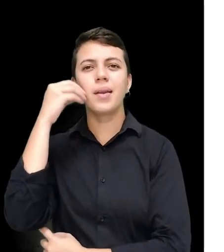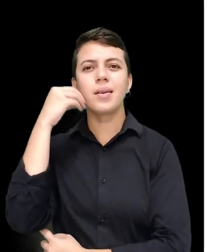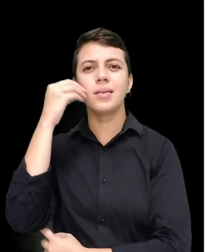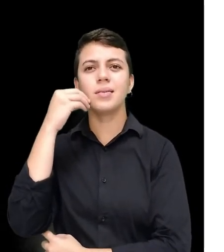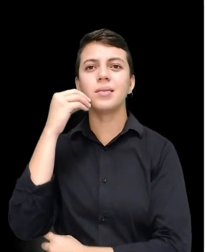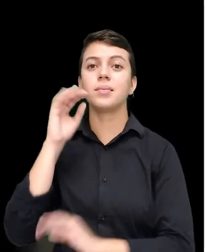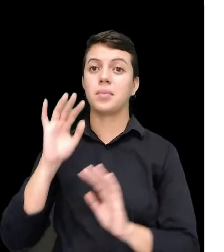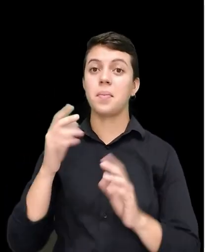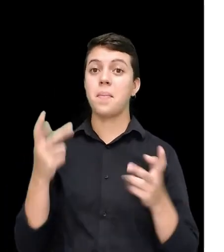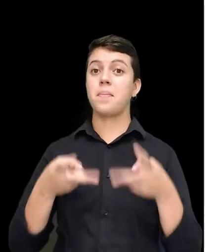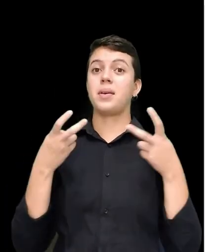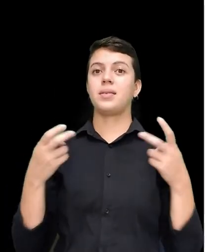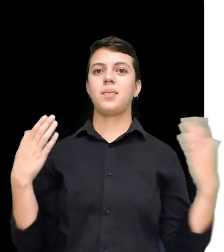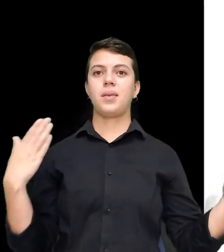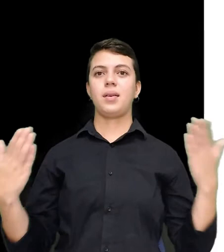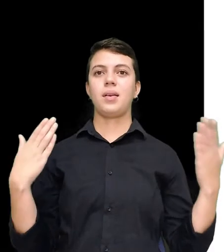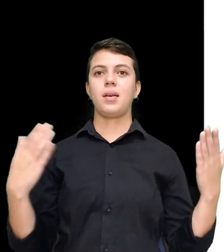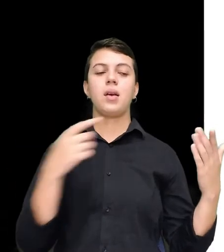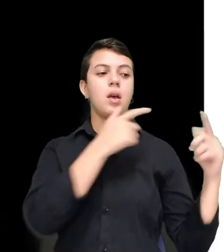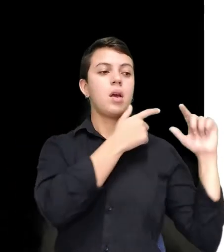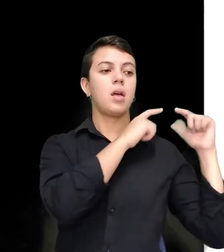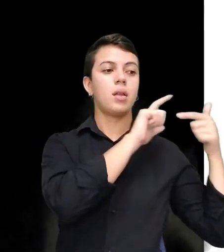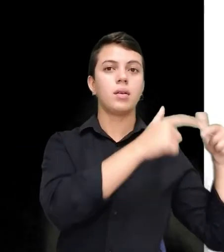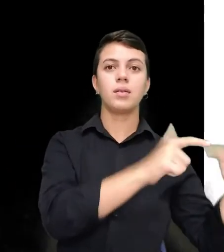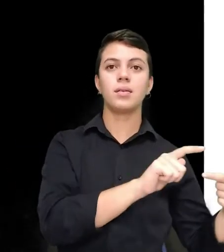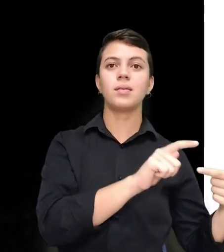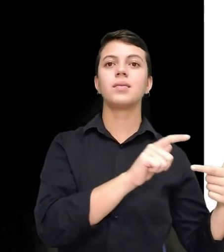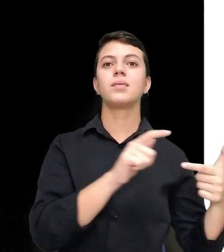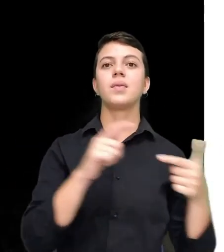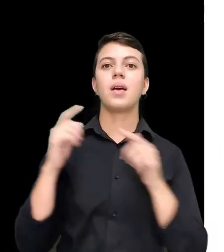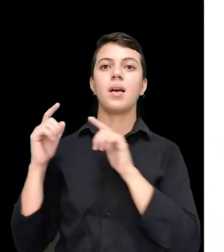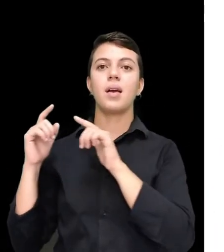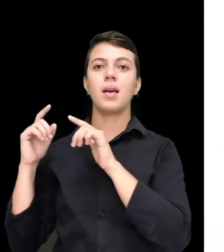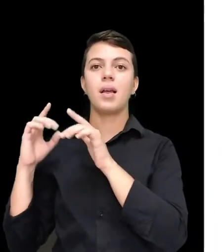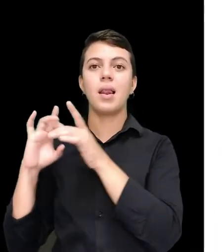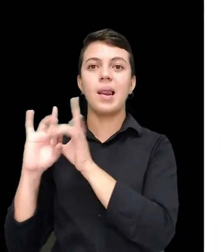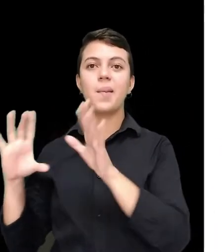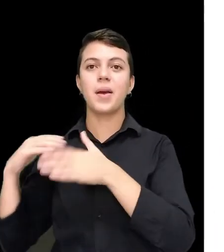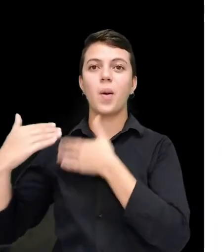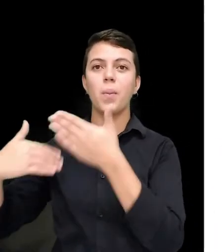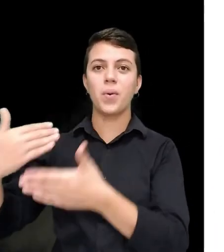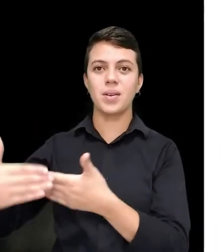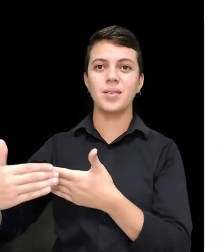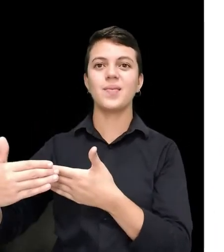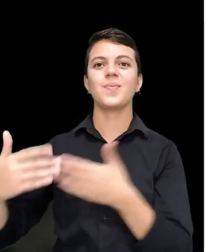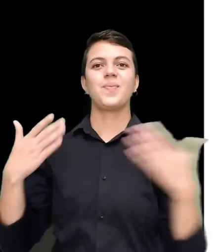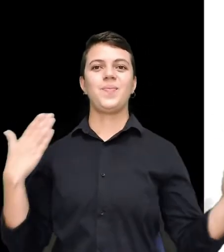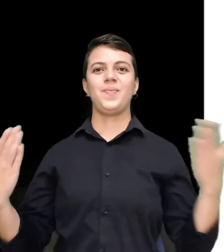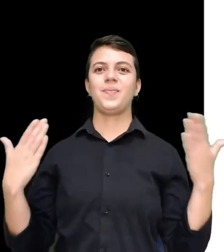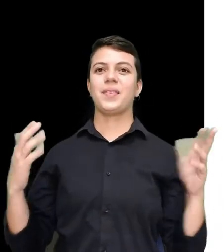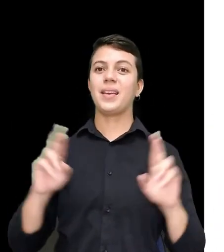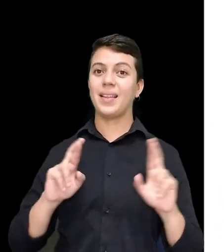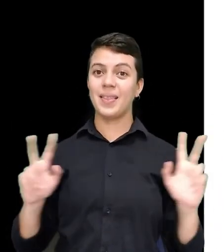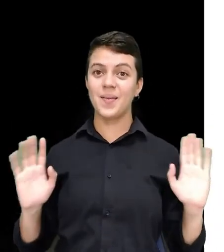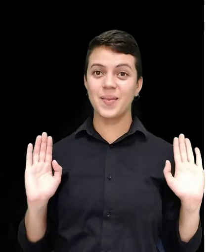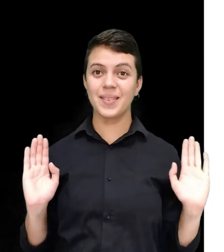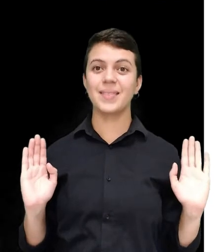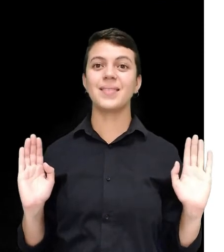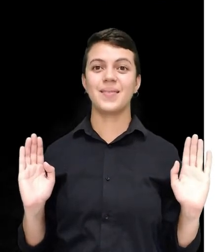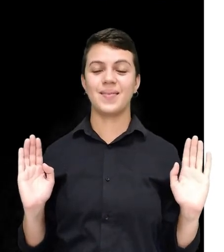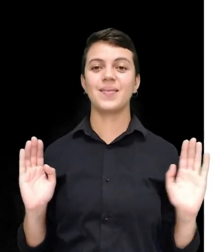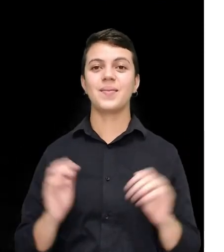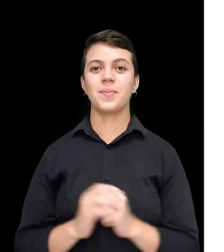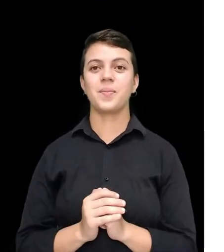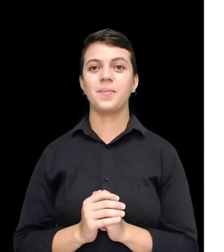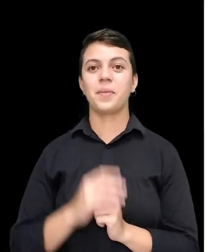entre o tradicional e a renovada progressivista, onde o sujeito aqui nessa época ele já